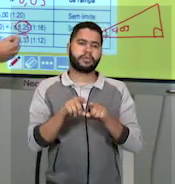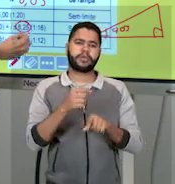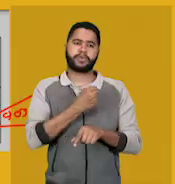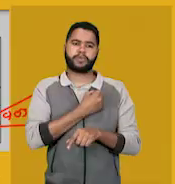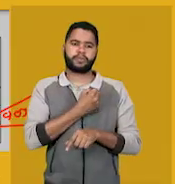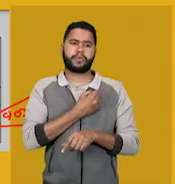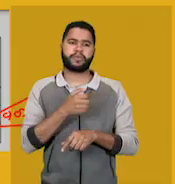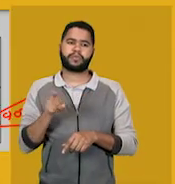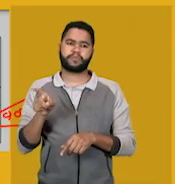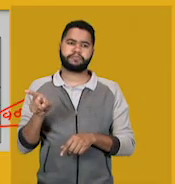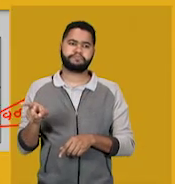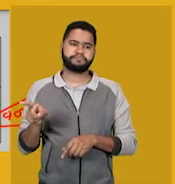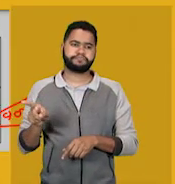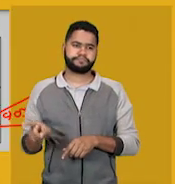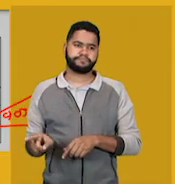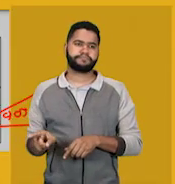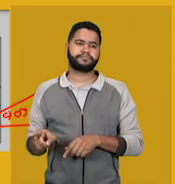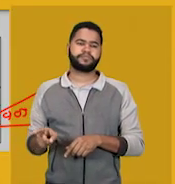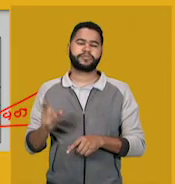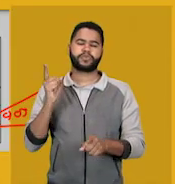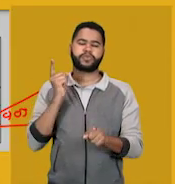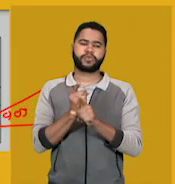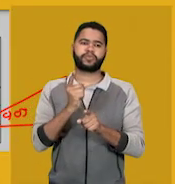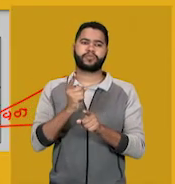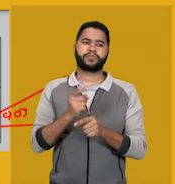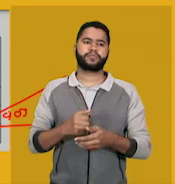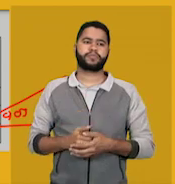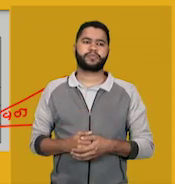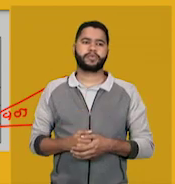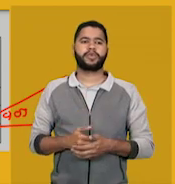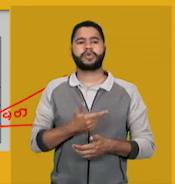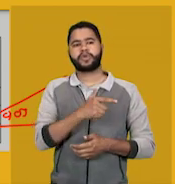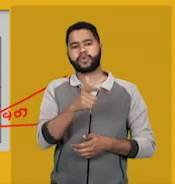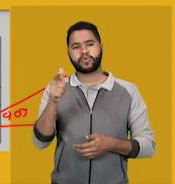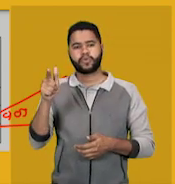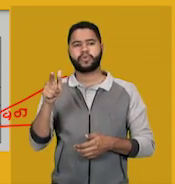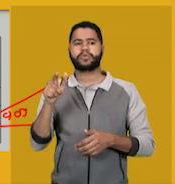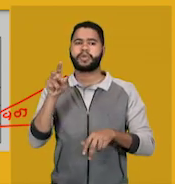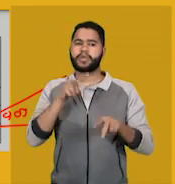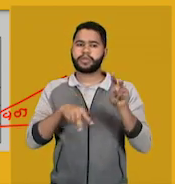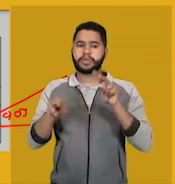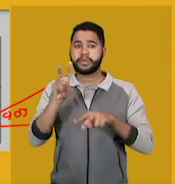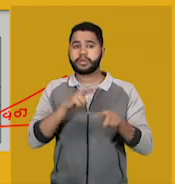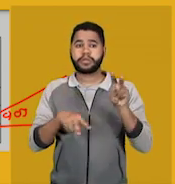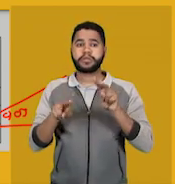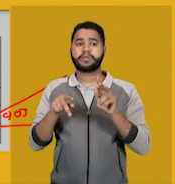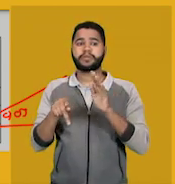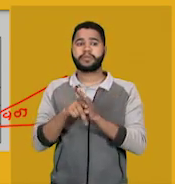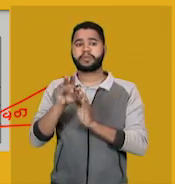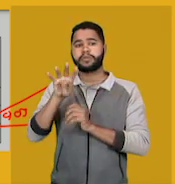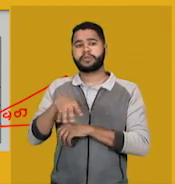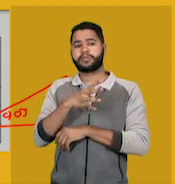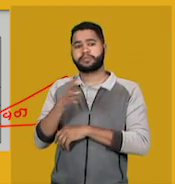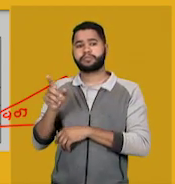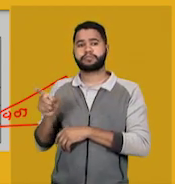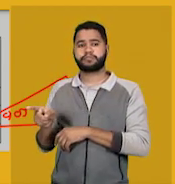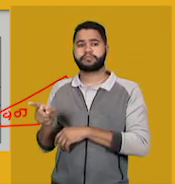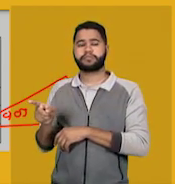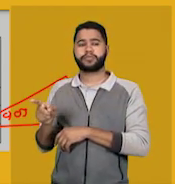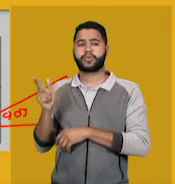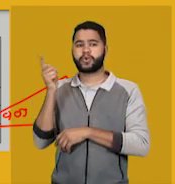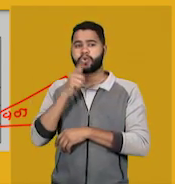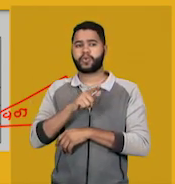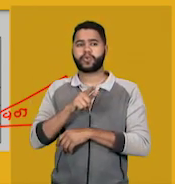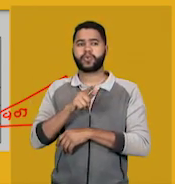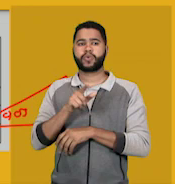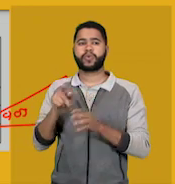valor e desse. Aí você descobriu a letra A. E as próximas você vai analisando essa tabela para chegar